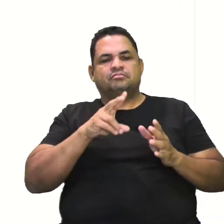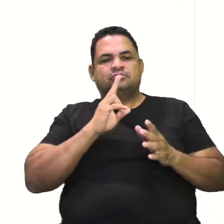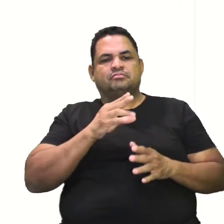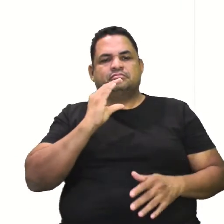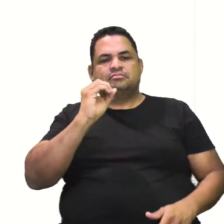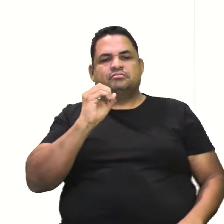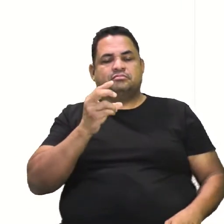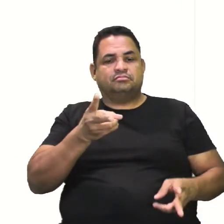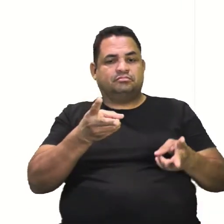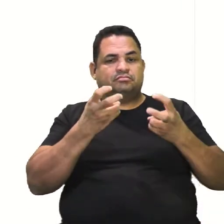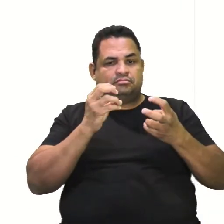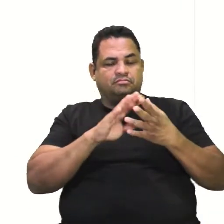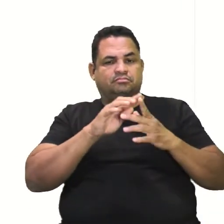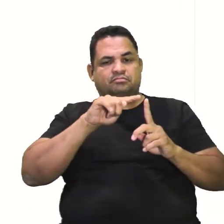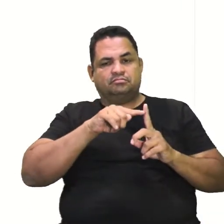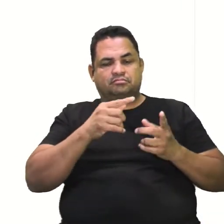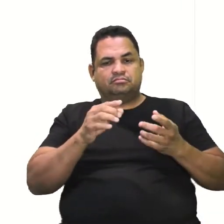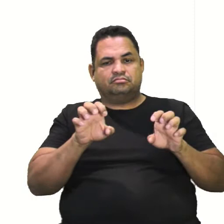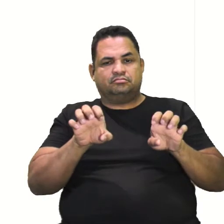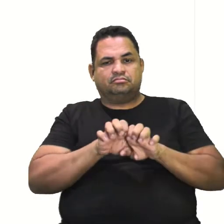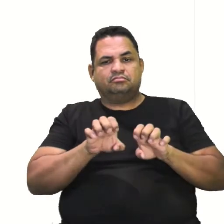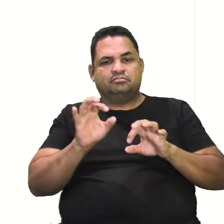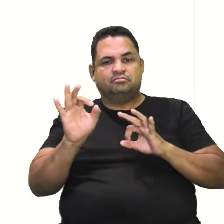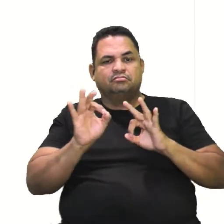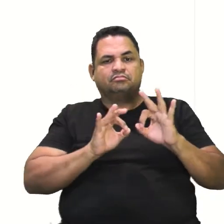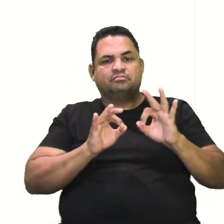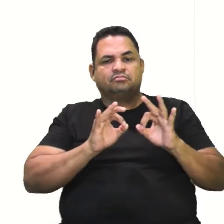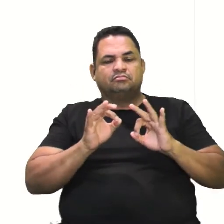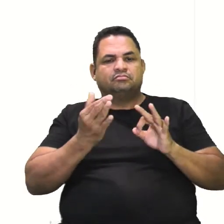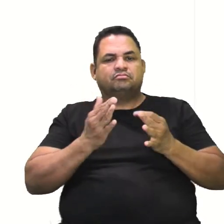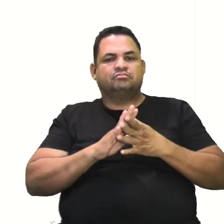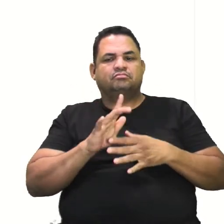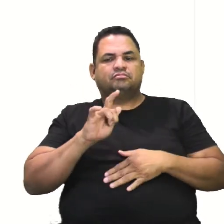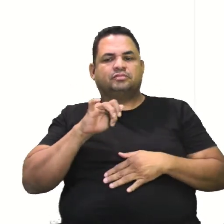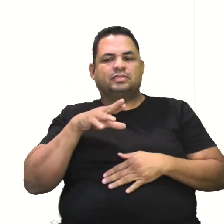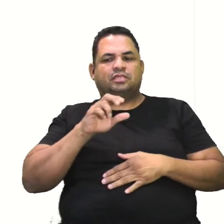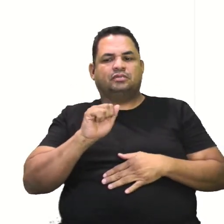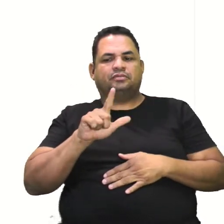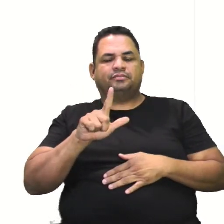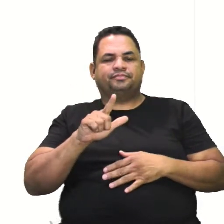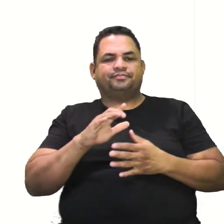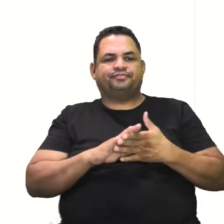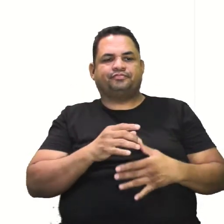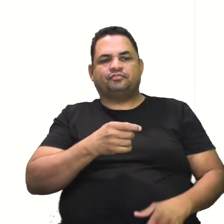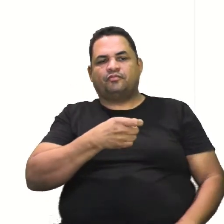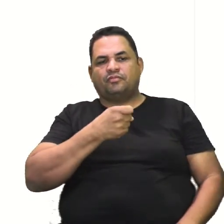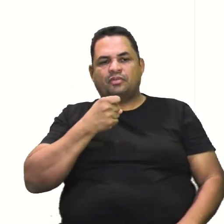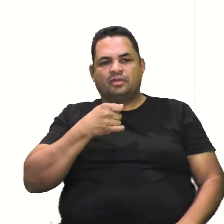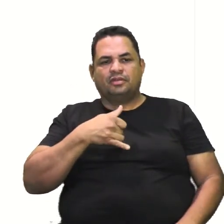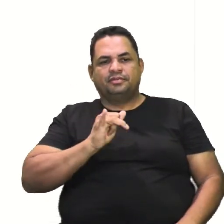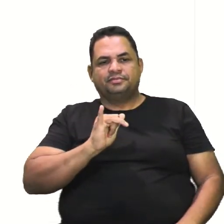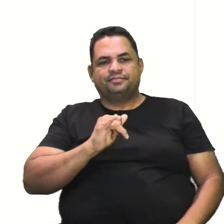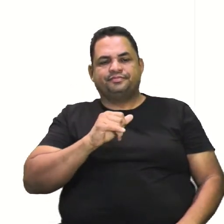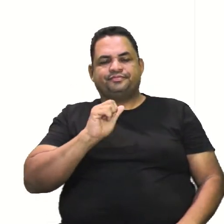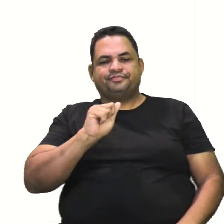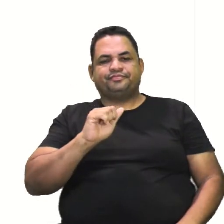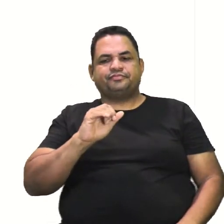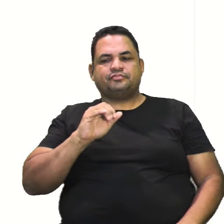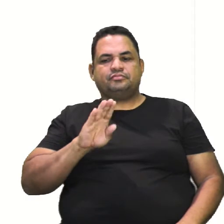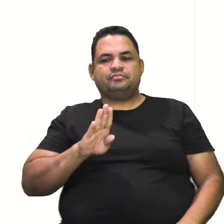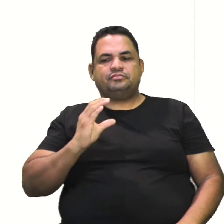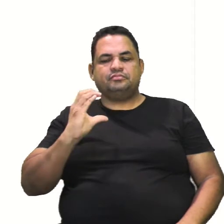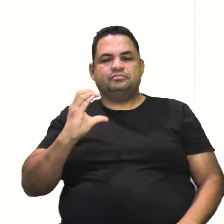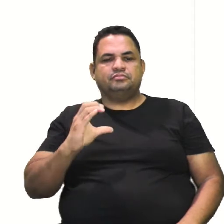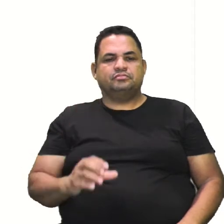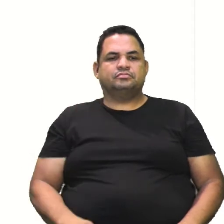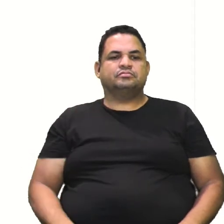0. Já percebemos que é uma equação no formato geral. Né? Sim. Eu tenho lá o X, o Y, eu tenho o A, B,